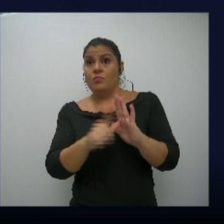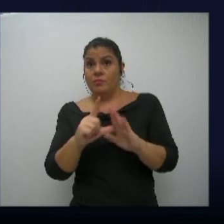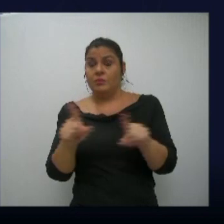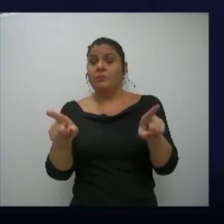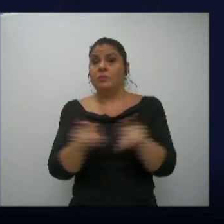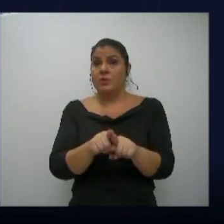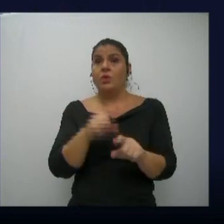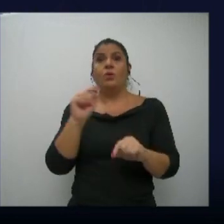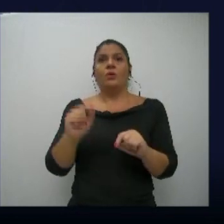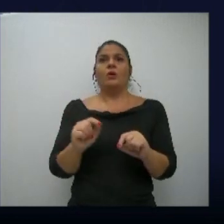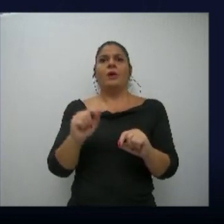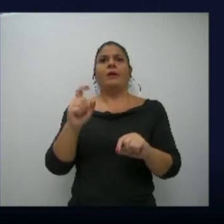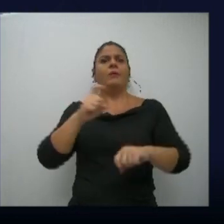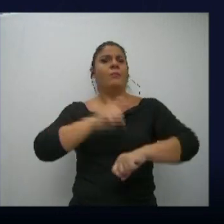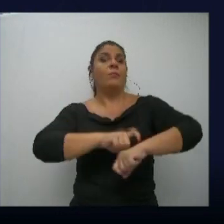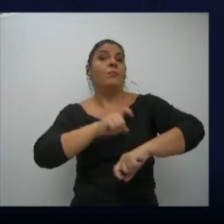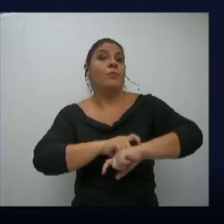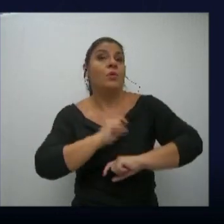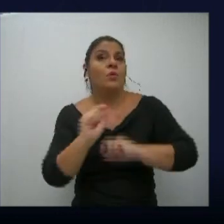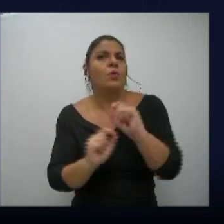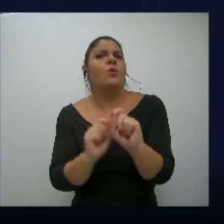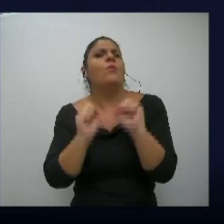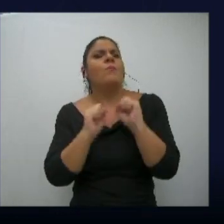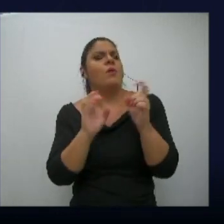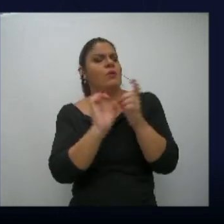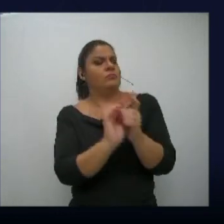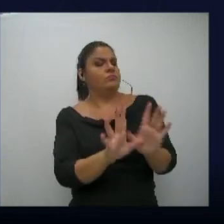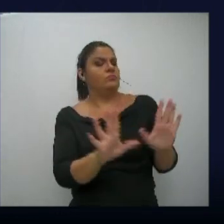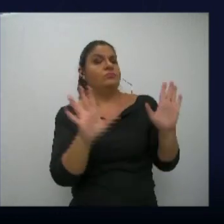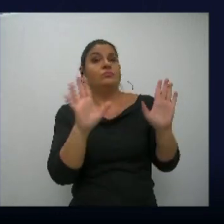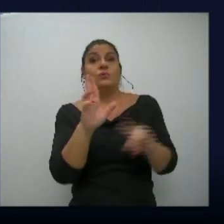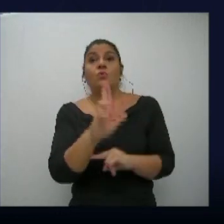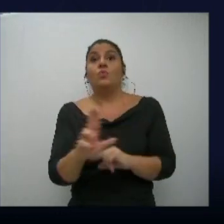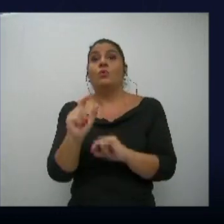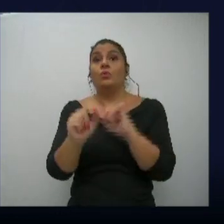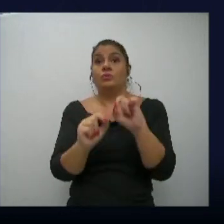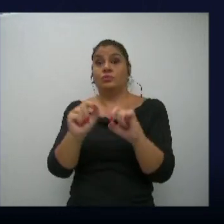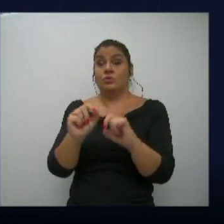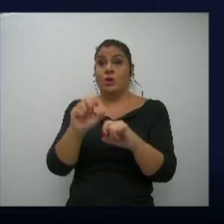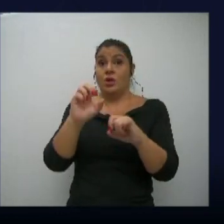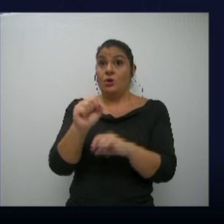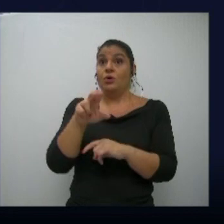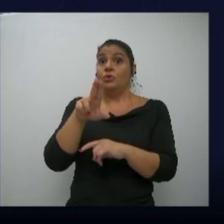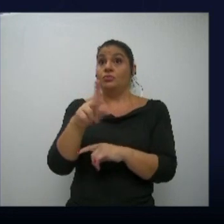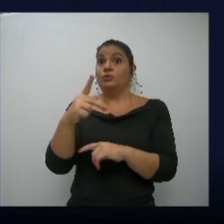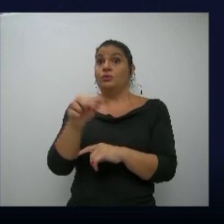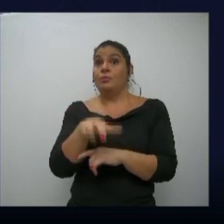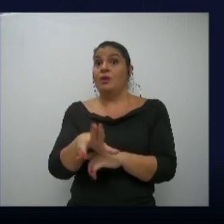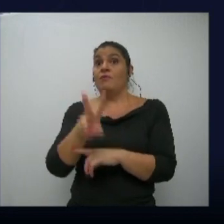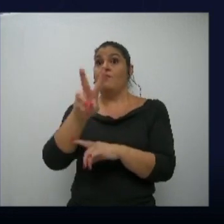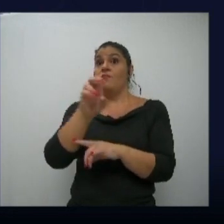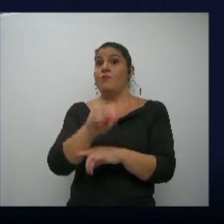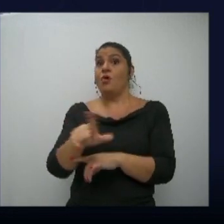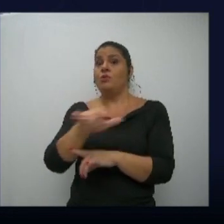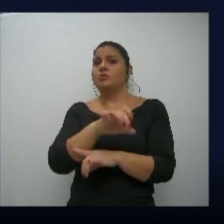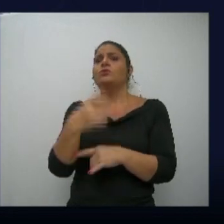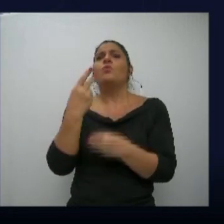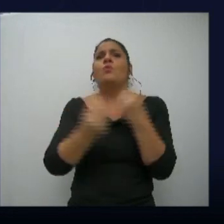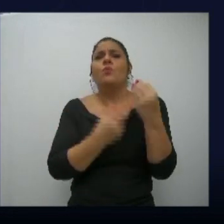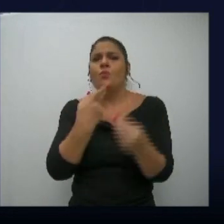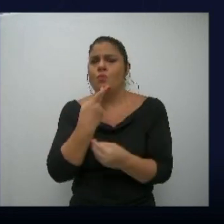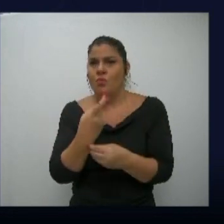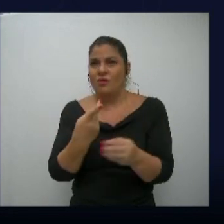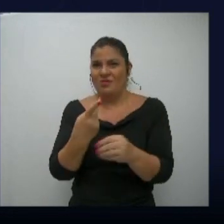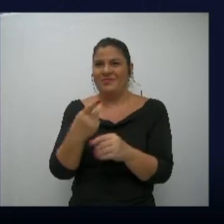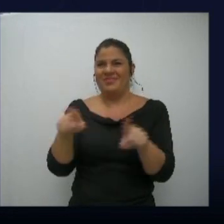é comentou que num determinado momento pode lançar mão é do uso do super multi-drive Edílson comentou também que o da B3